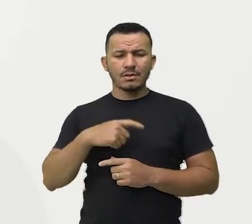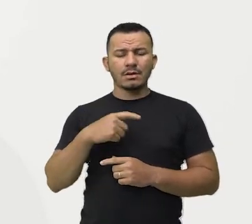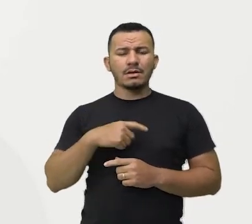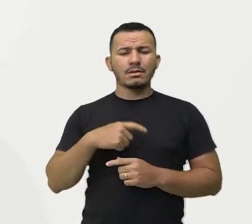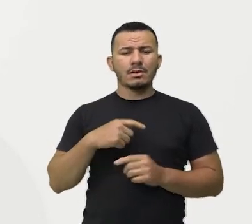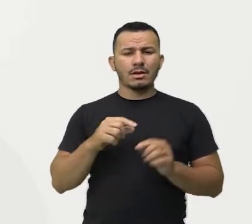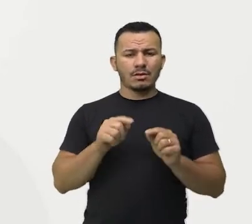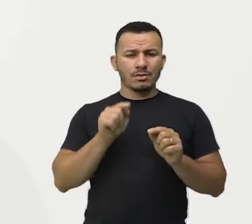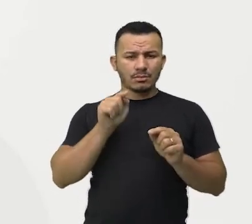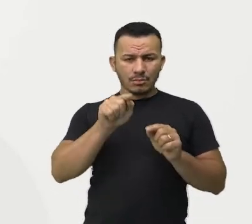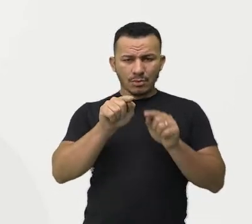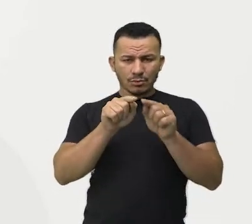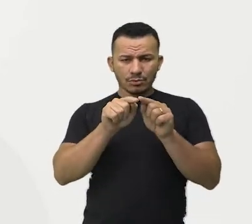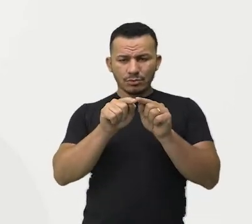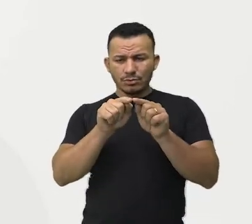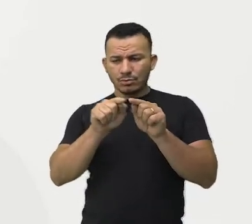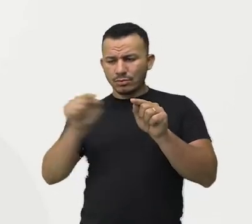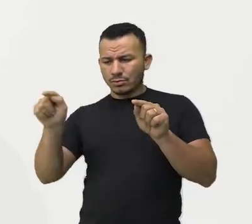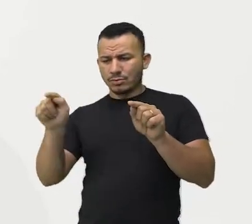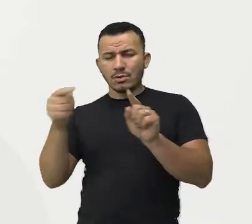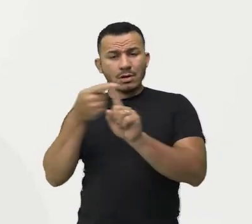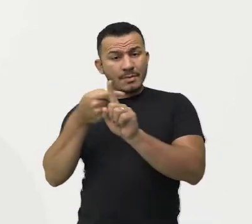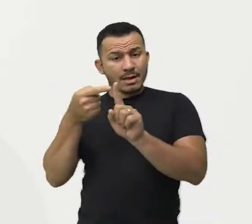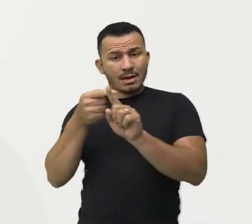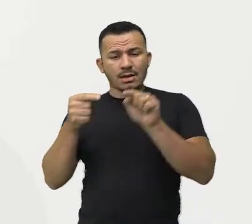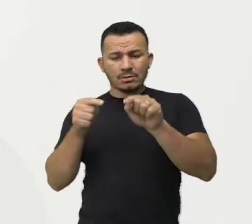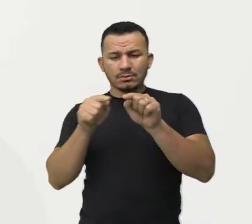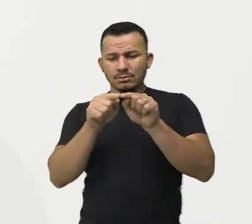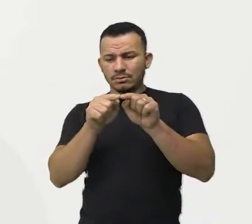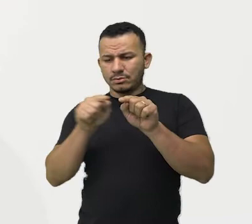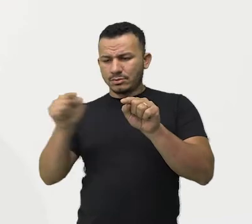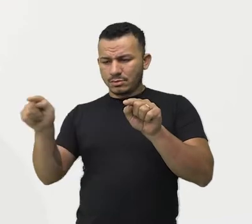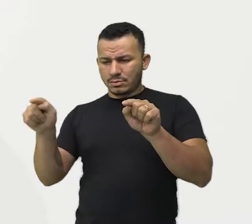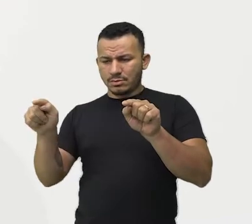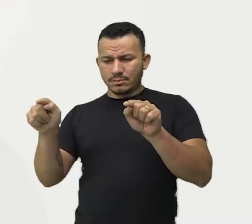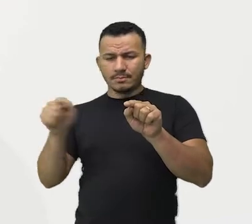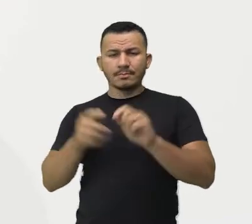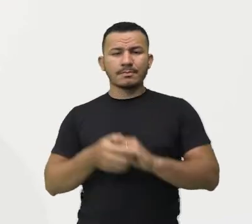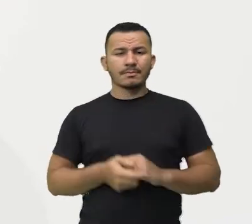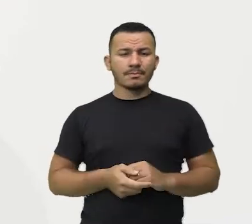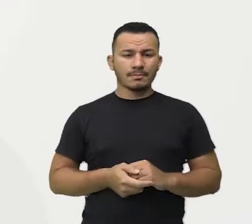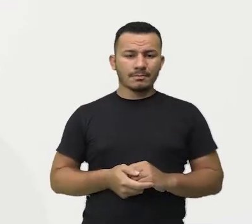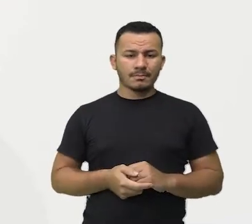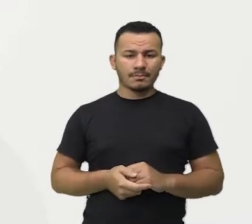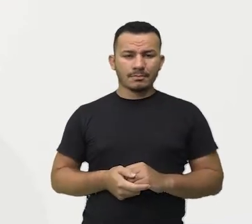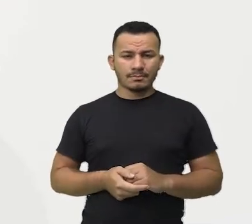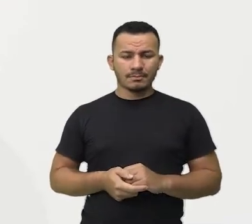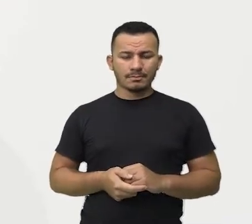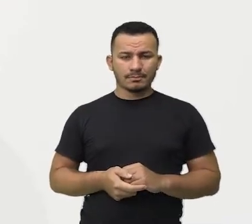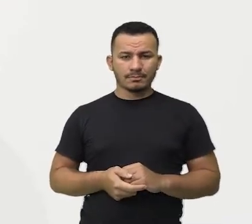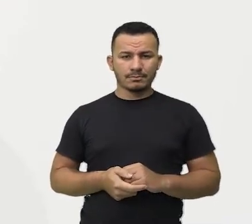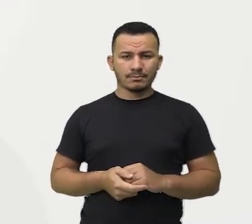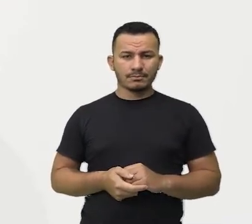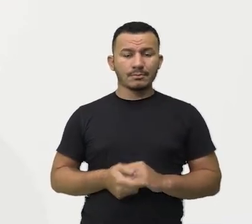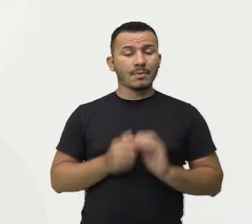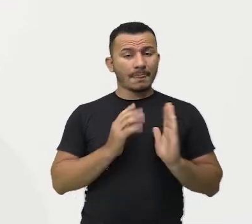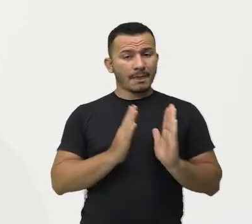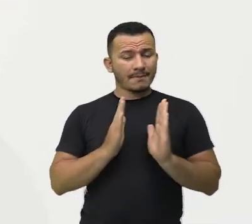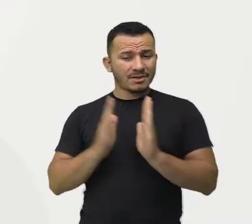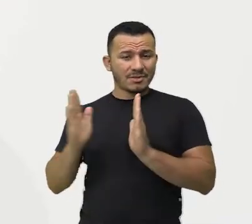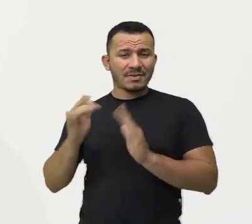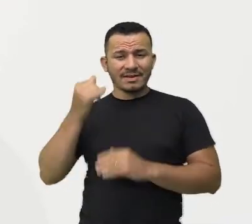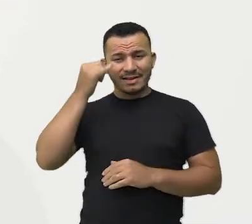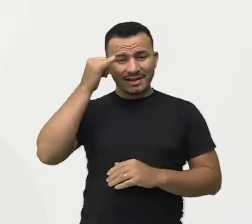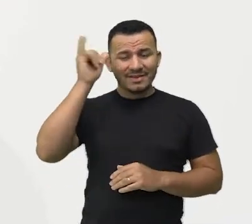distância, ó, daqui até que nós estamos sinalizando, tá bom? Isso aqui nós temos o raio. Só vou